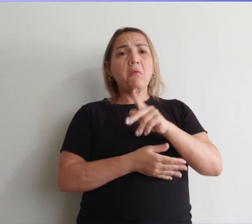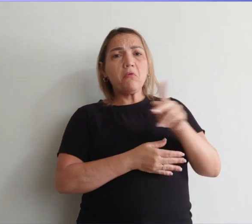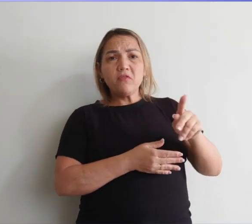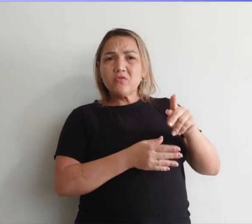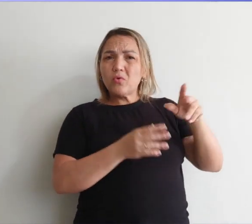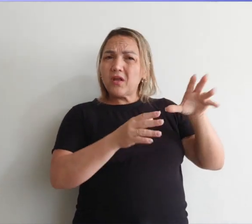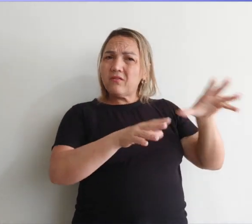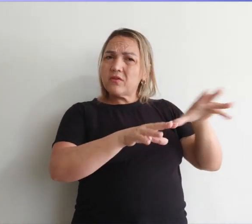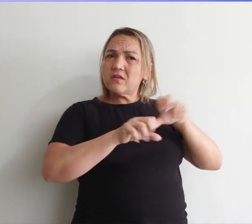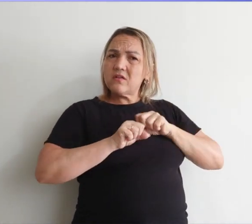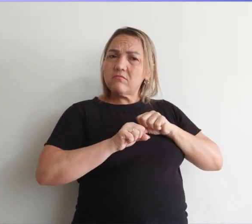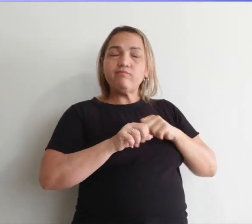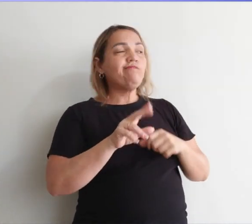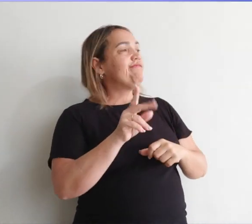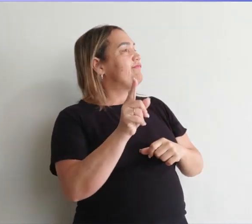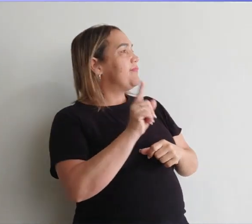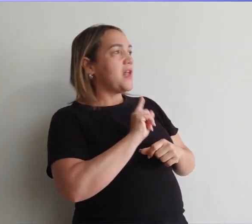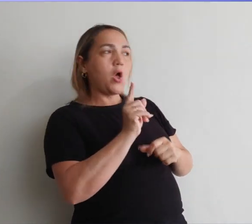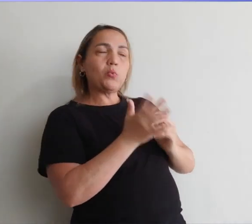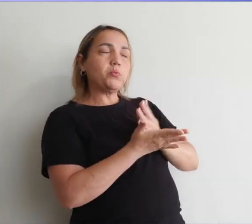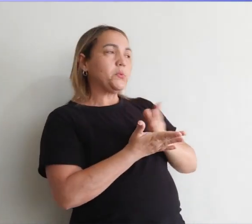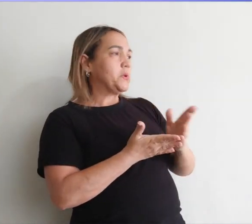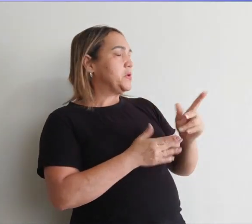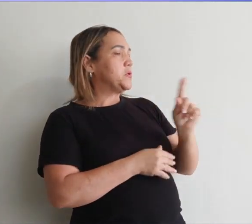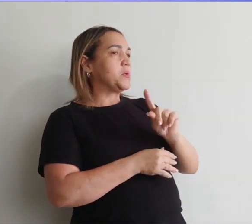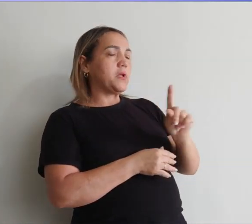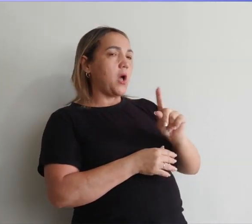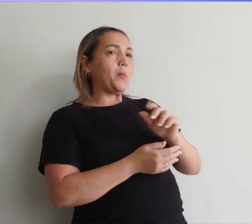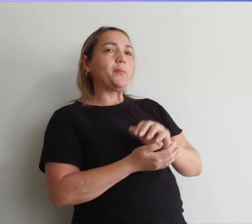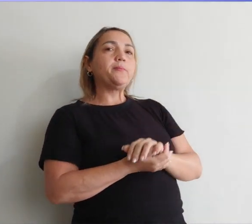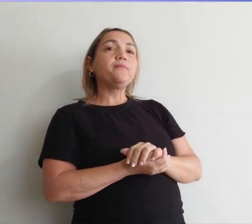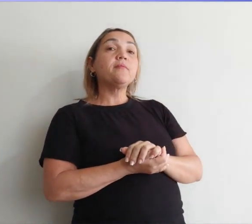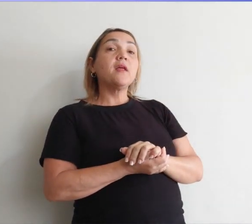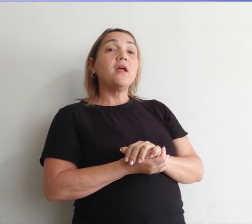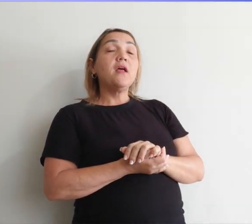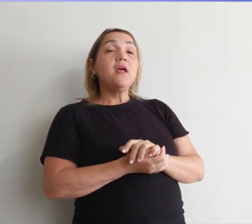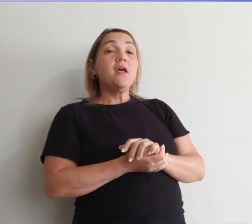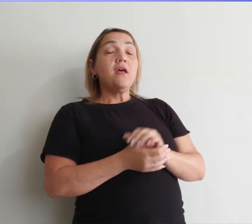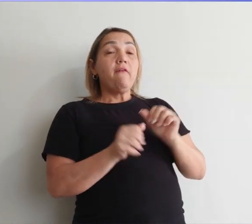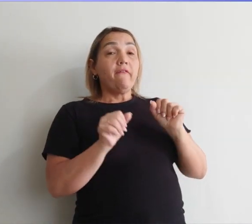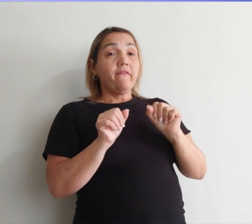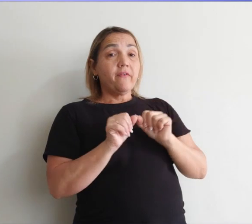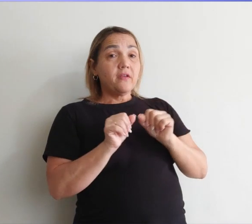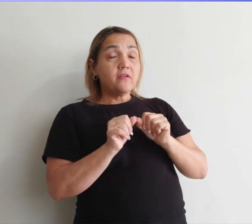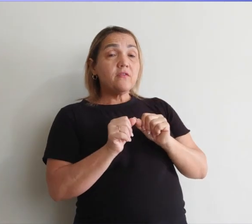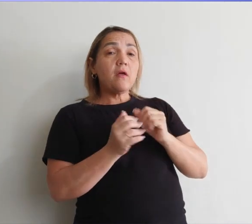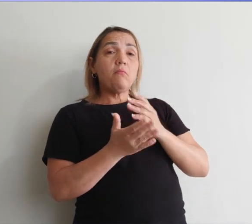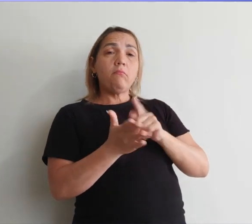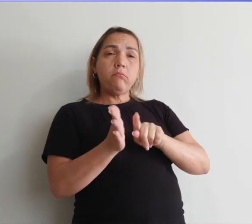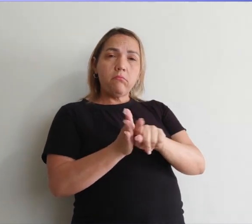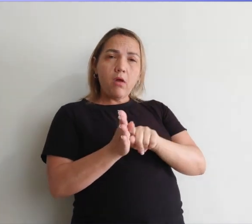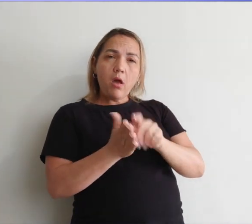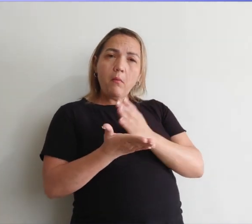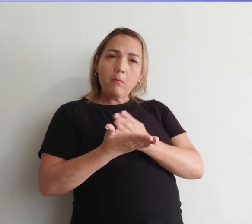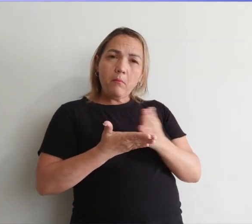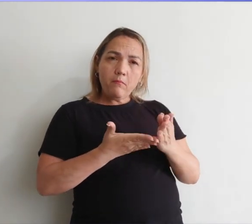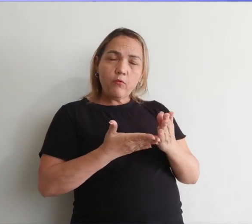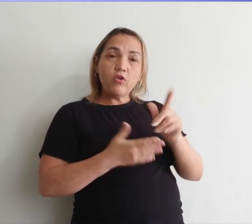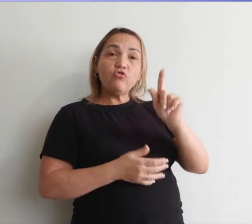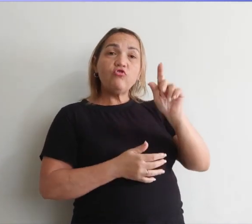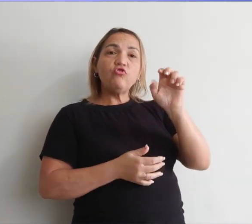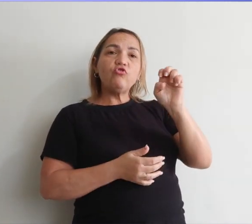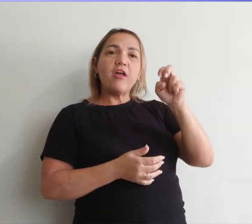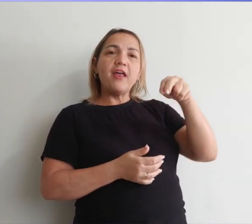professora? Como que foi? Não, desde o início não. Eu fiz... Minha primeira iniciação científica, digamos assim,